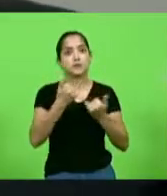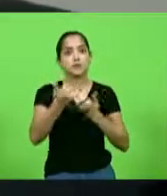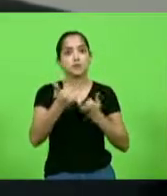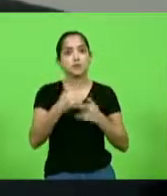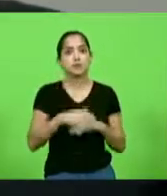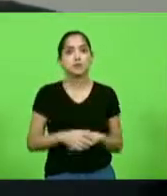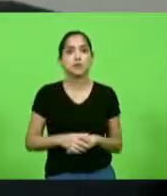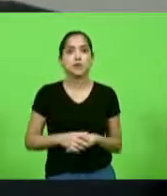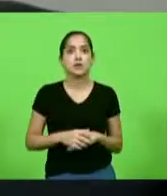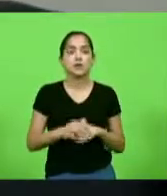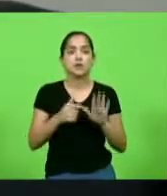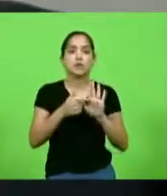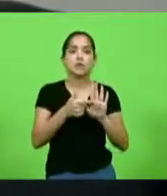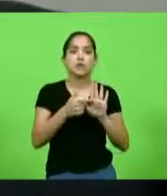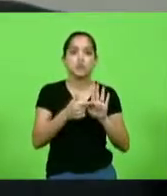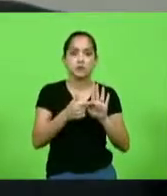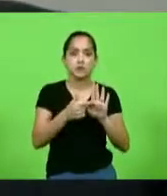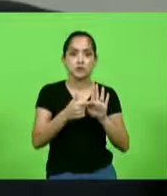foi referendado